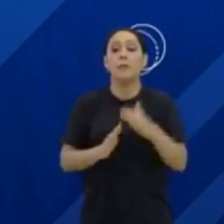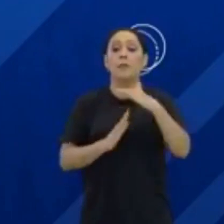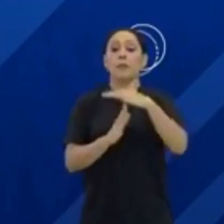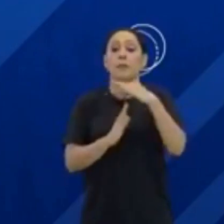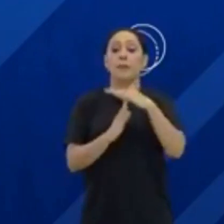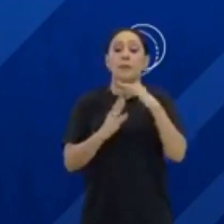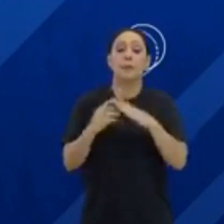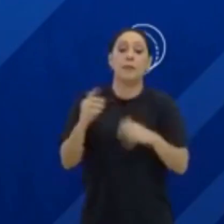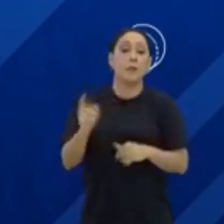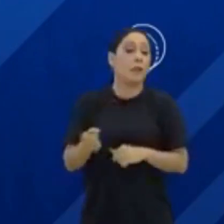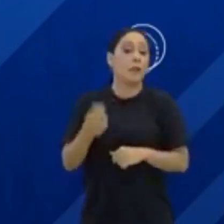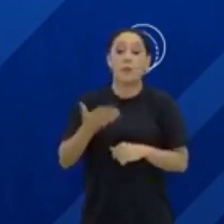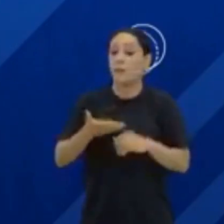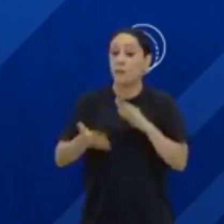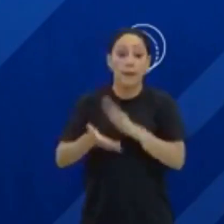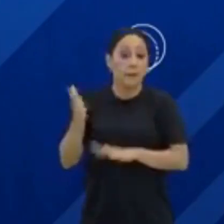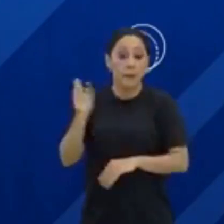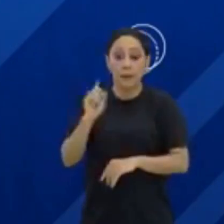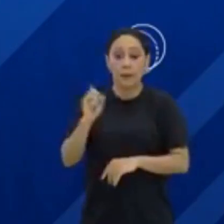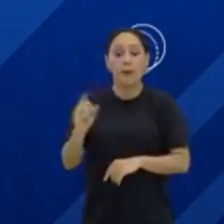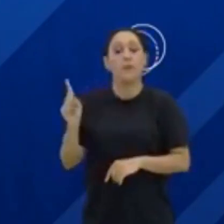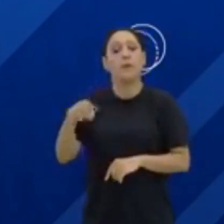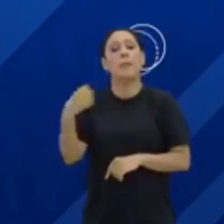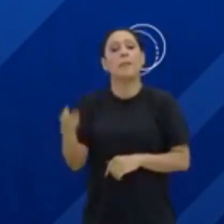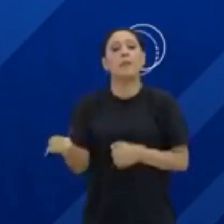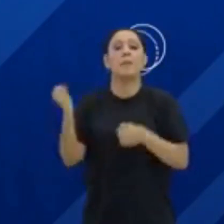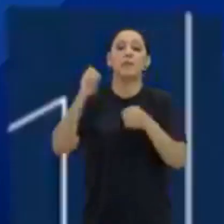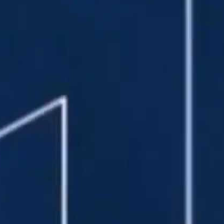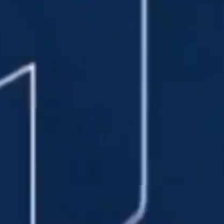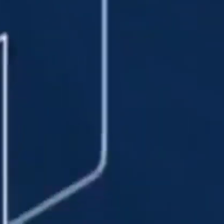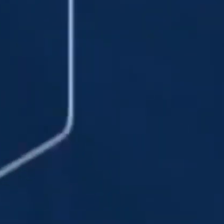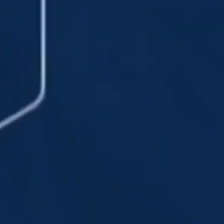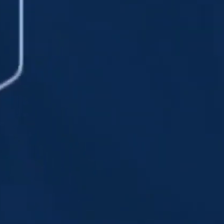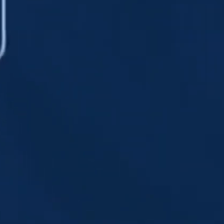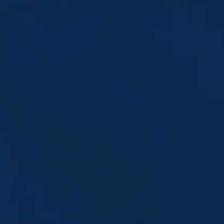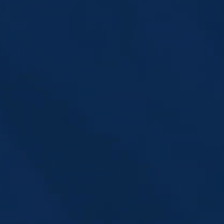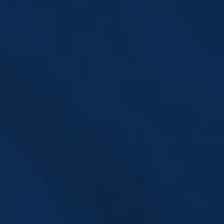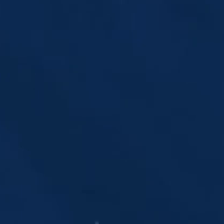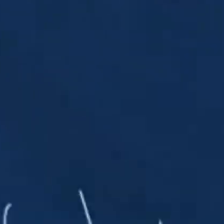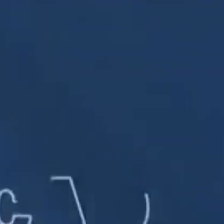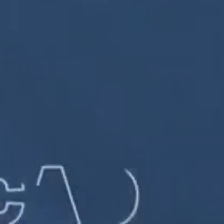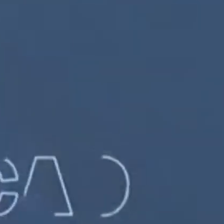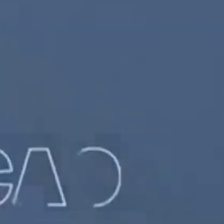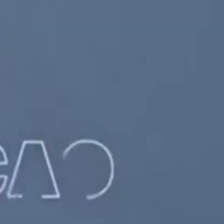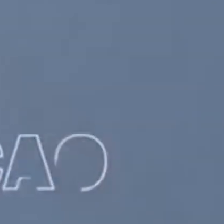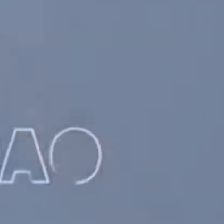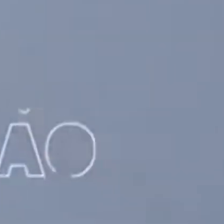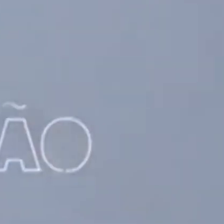intervalo, não sai daí, daqui a pouco a gente volta.